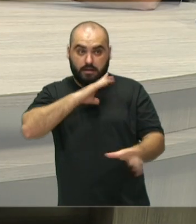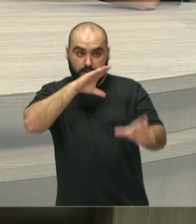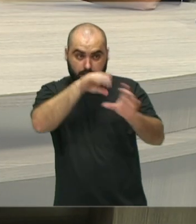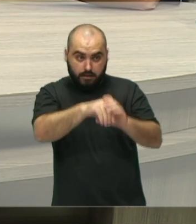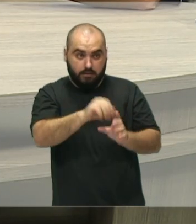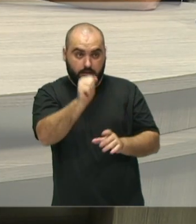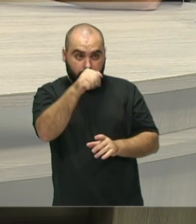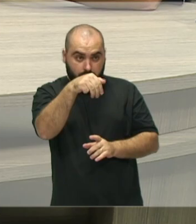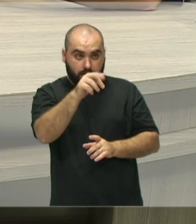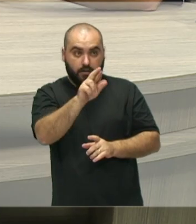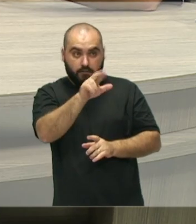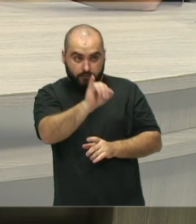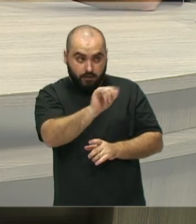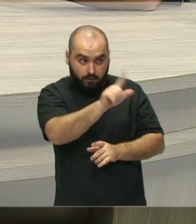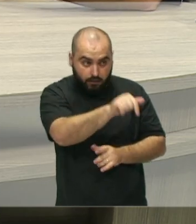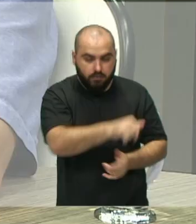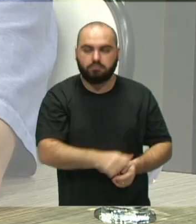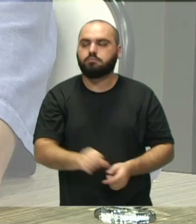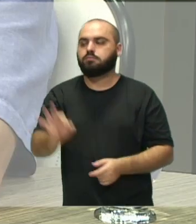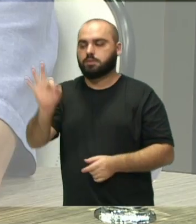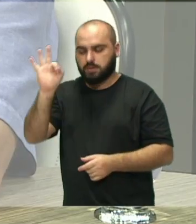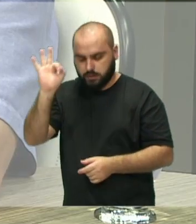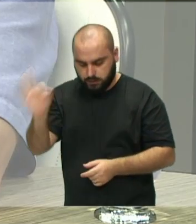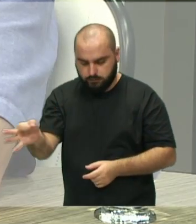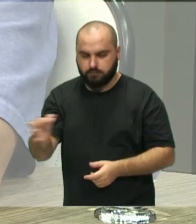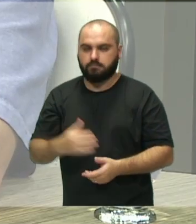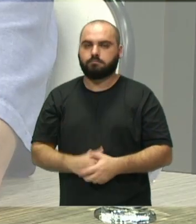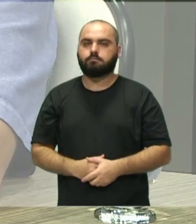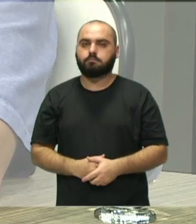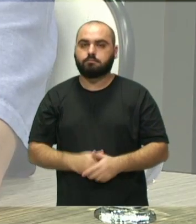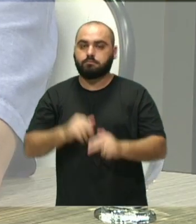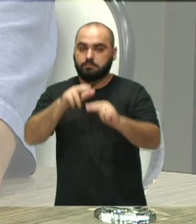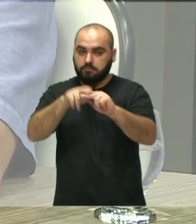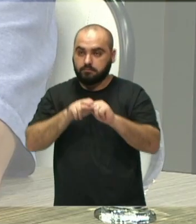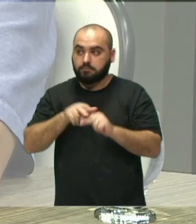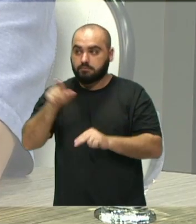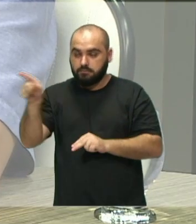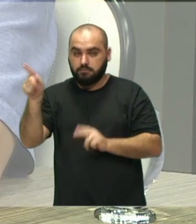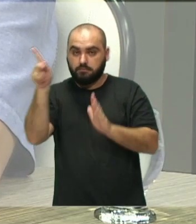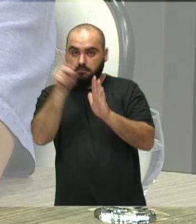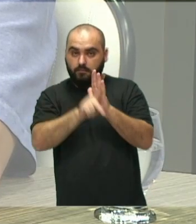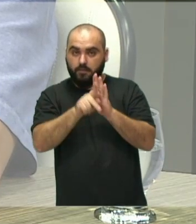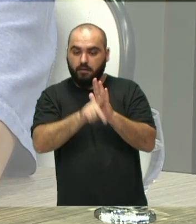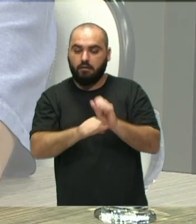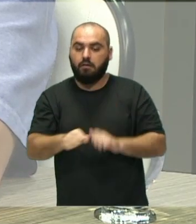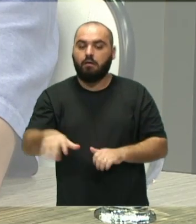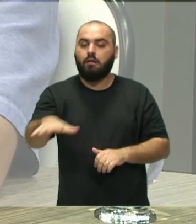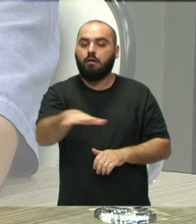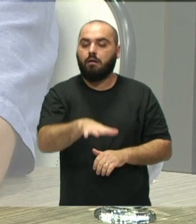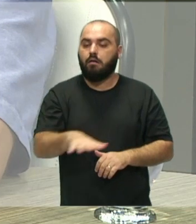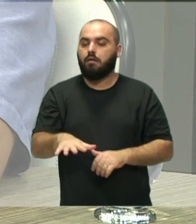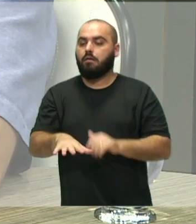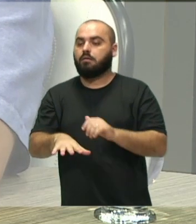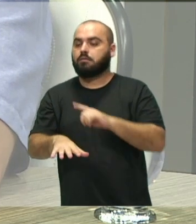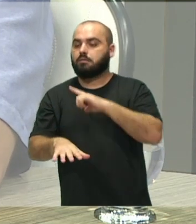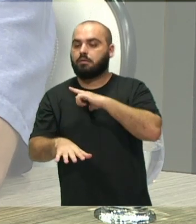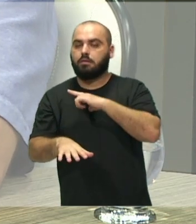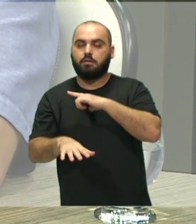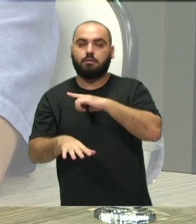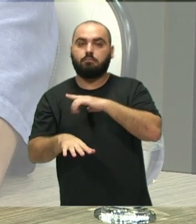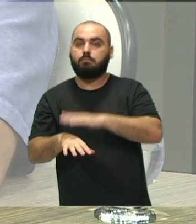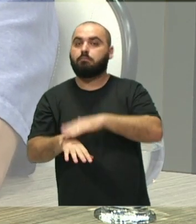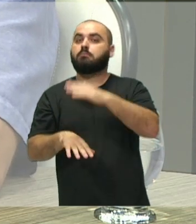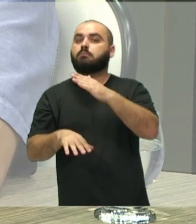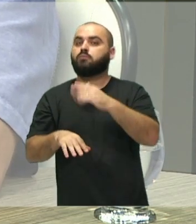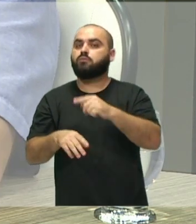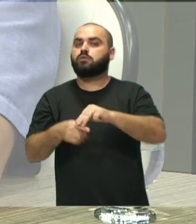ANFRE. Exatamente. Então, quando esses projetos envolvem a área de mais de um município, o território da